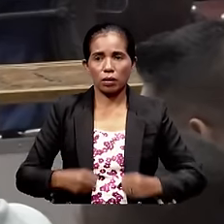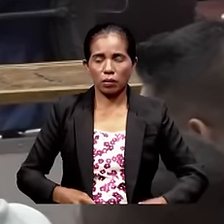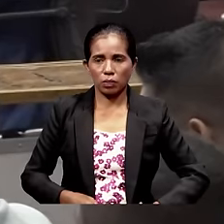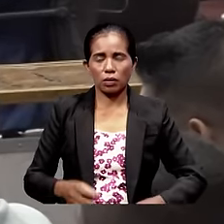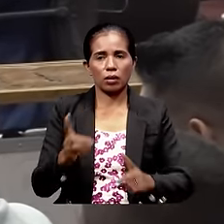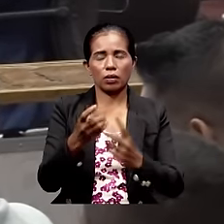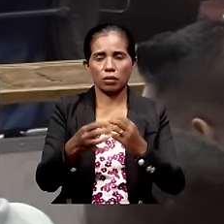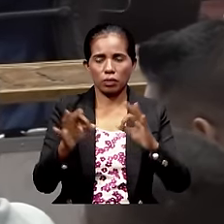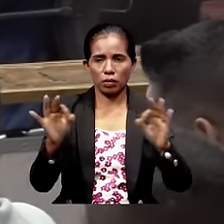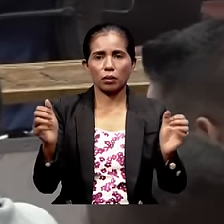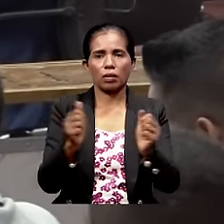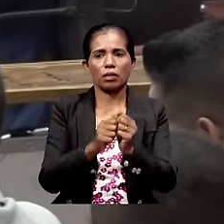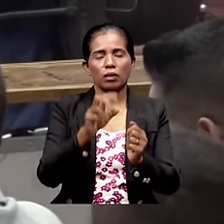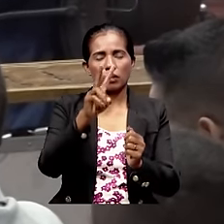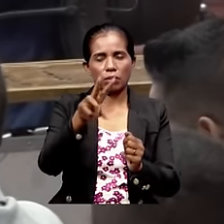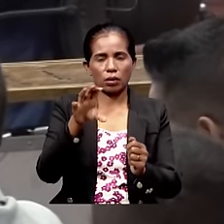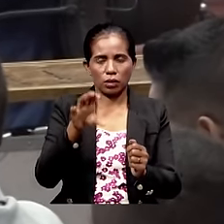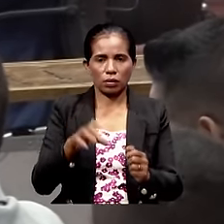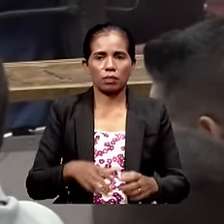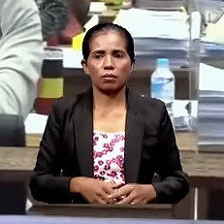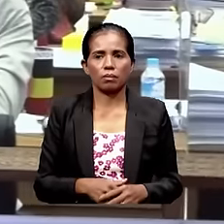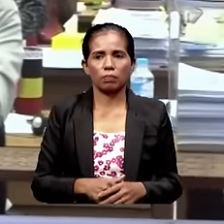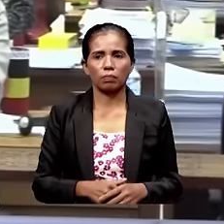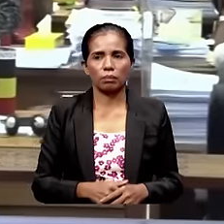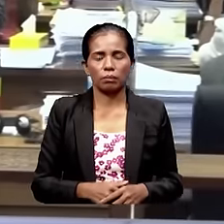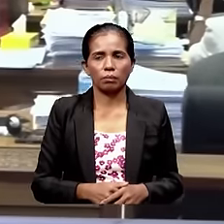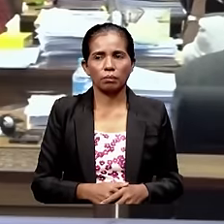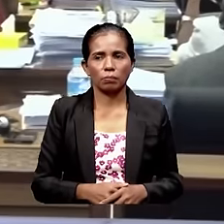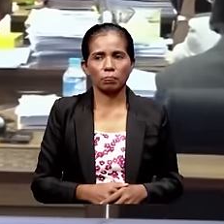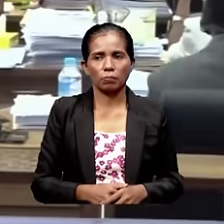termina e a fula ne atus ruaresin. Bem-vinda Ximenes, aderito Ximenes, Ziemen.